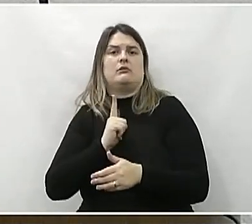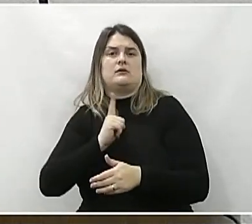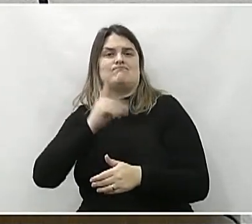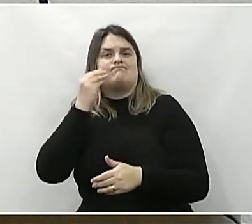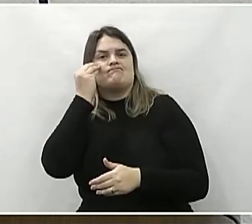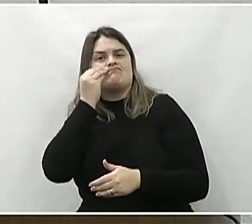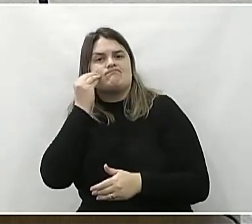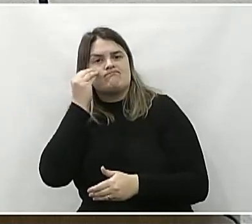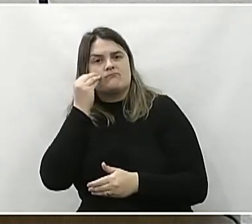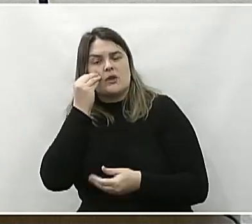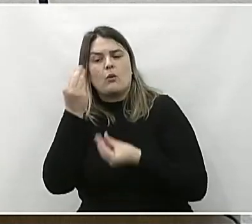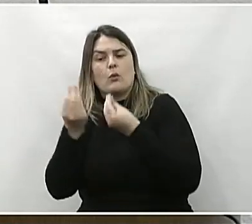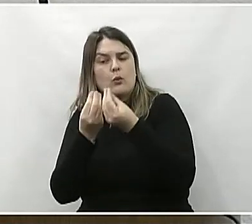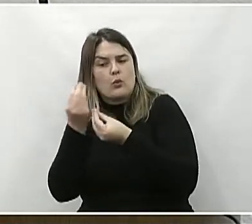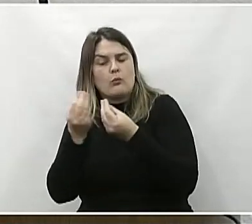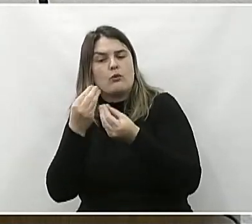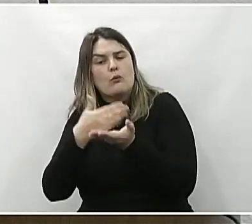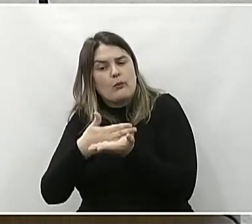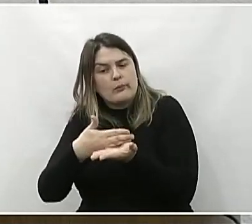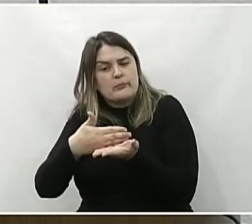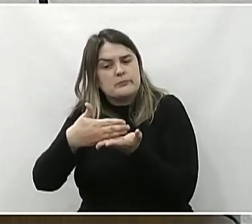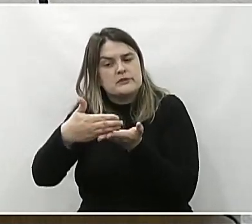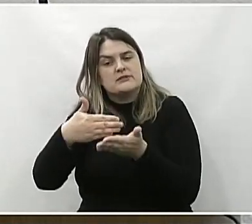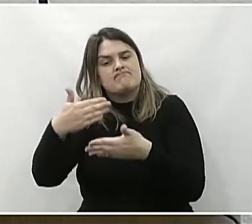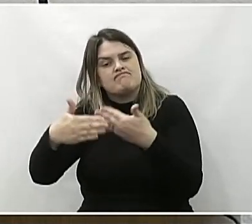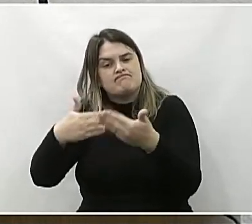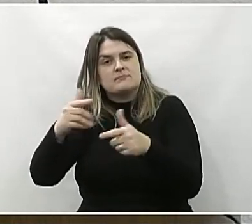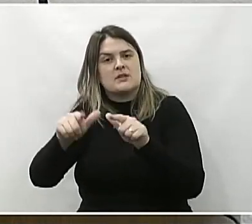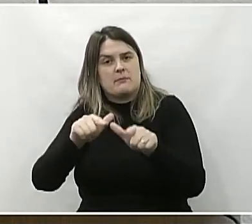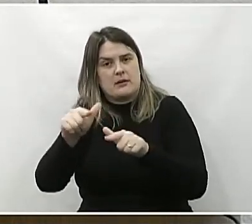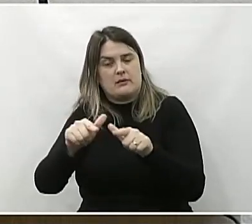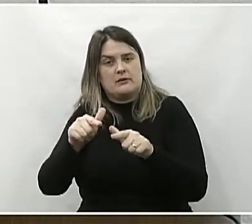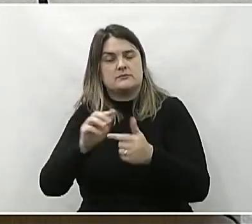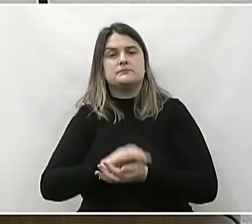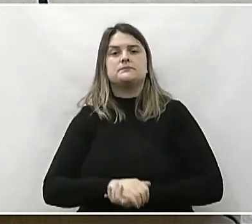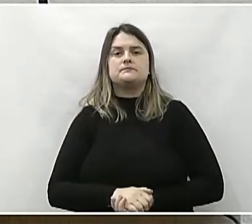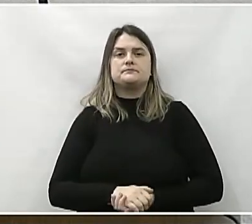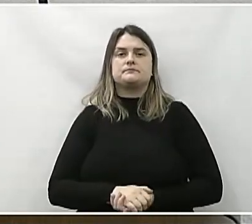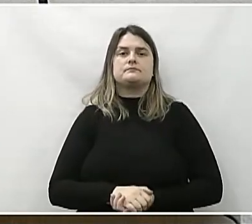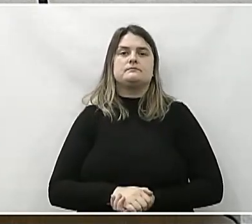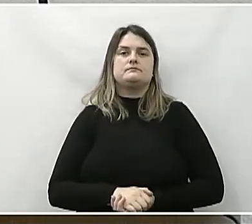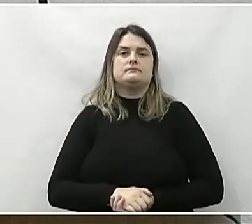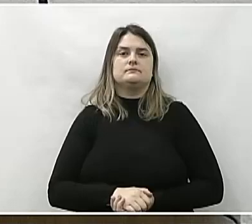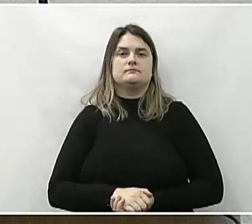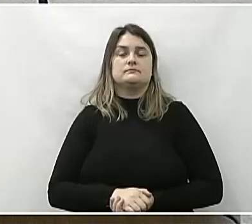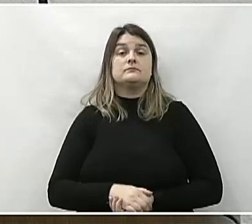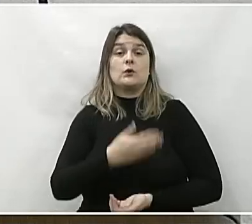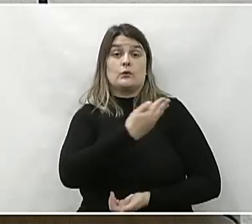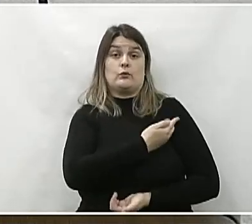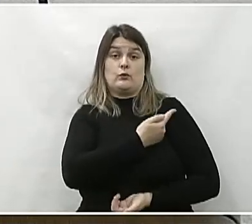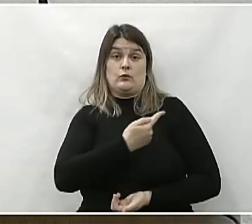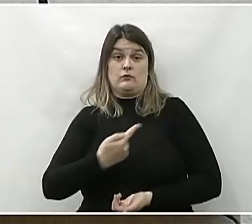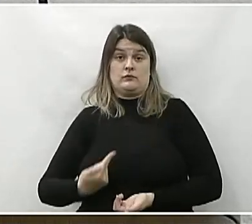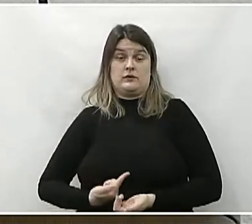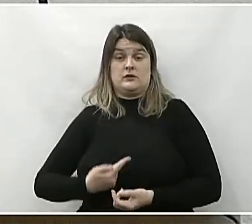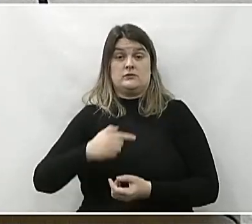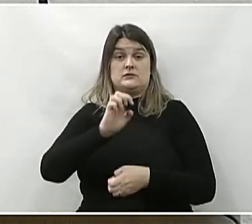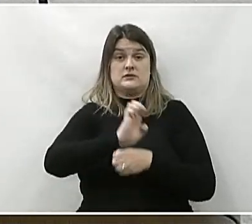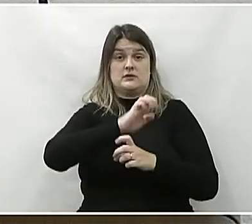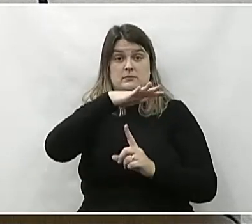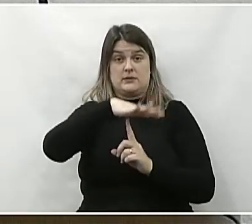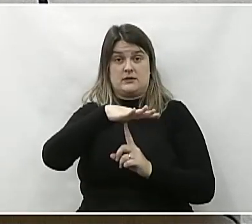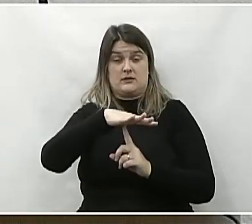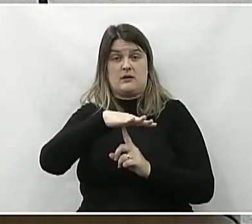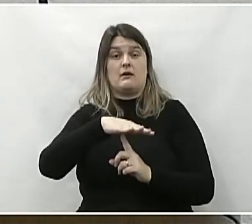oportunidade e segmento para poder começar o seu comércio começar com um ganho e o governo do Paraná através